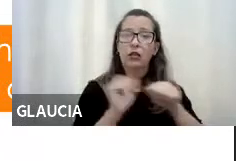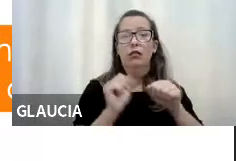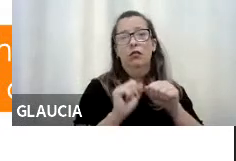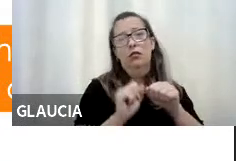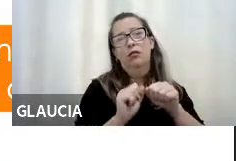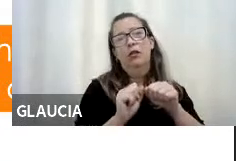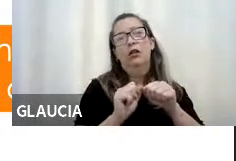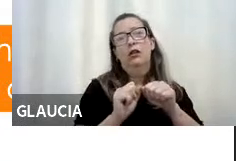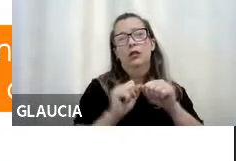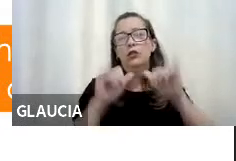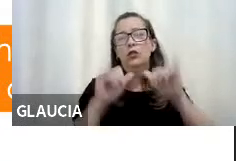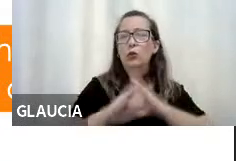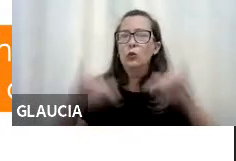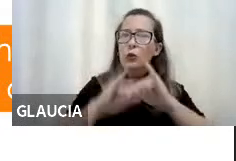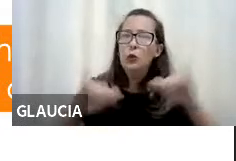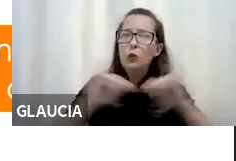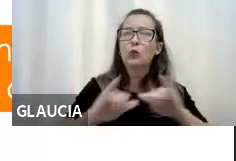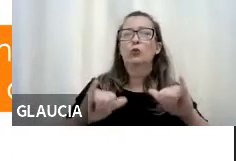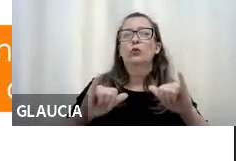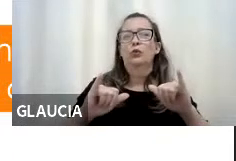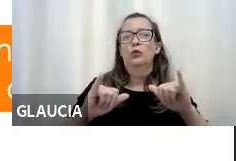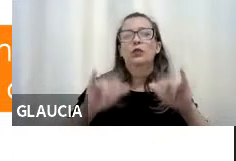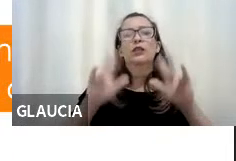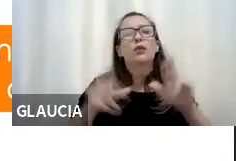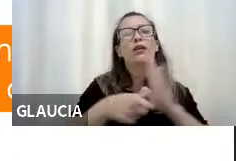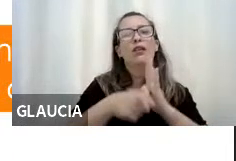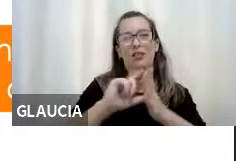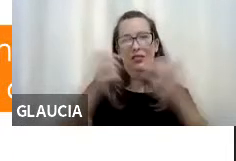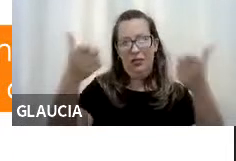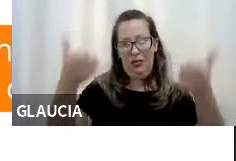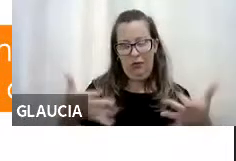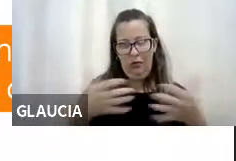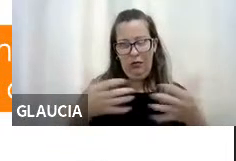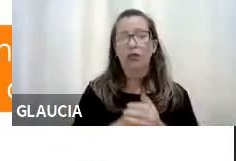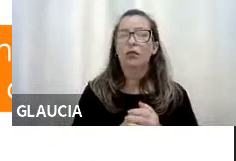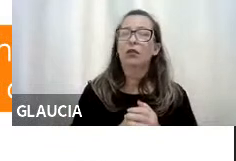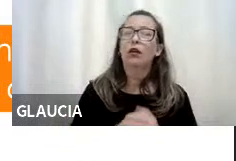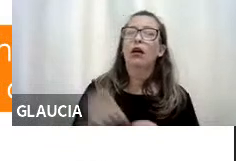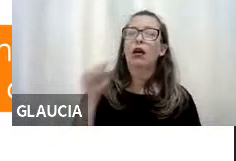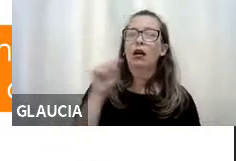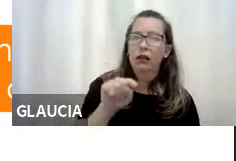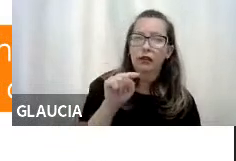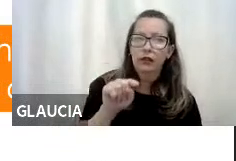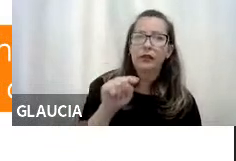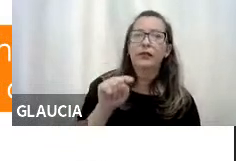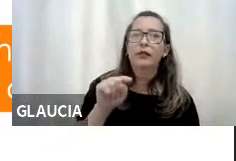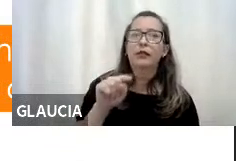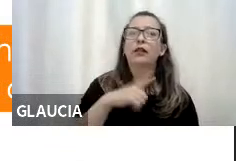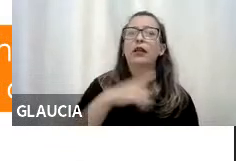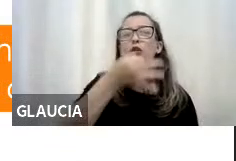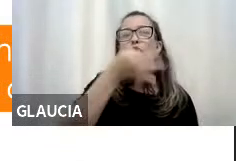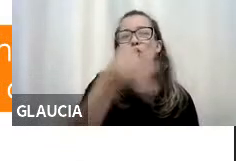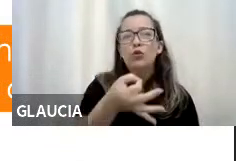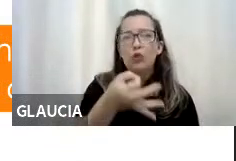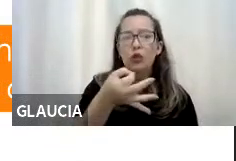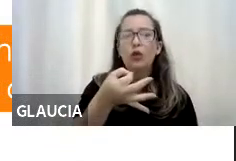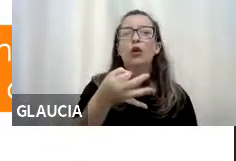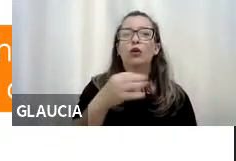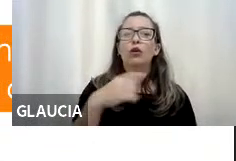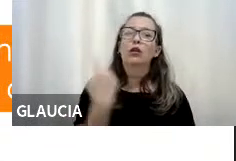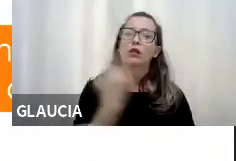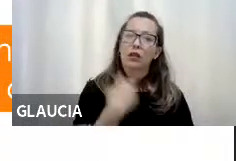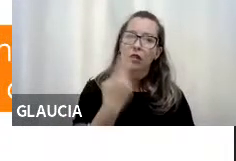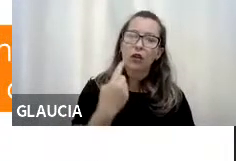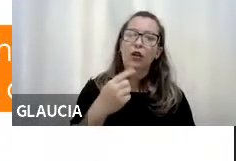no post anterior, né? Então, a Fiocruz, aí aqui a sugestão da nossa consultoria, que a